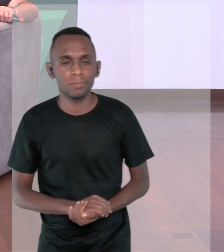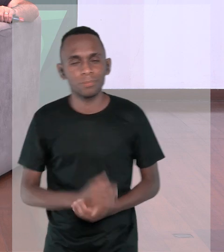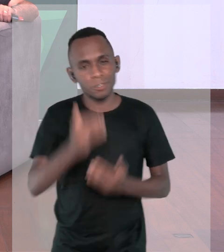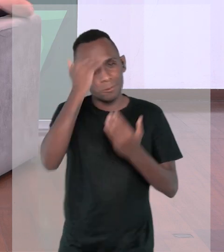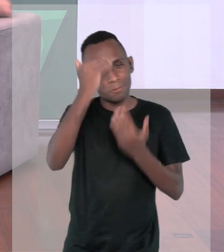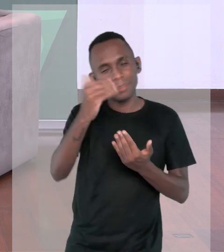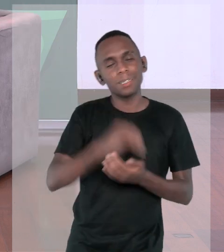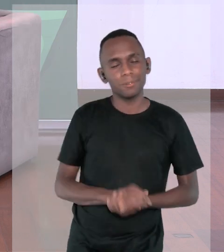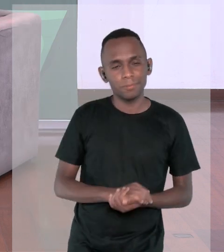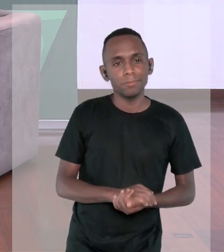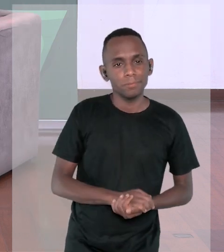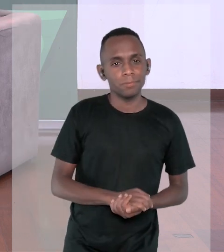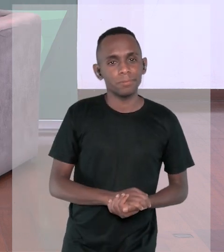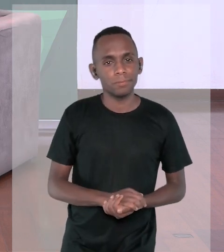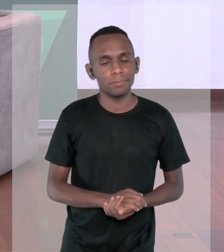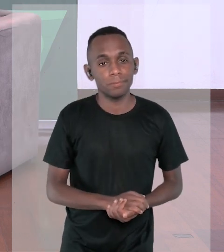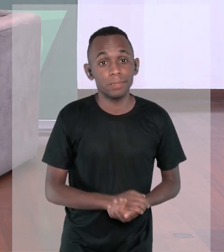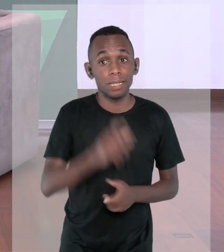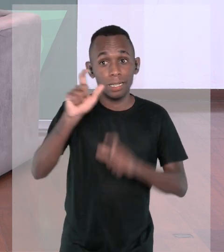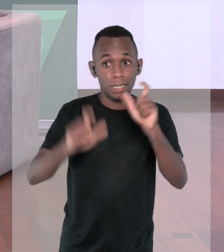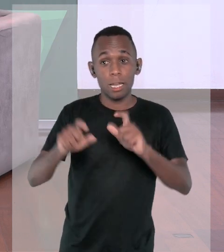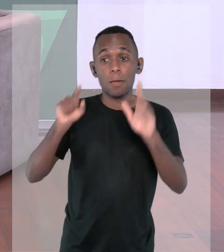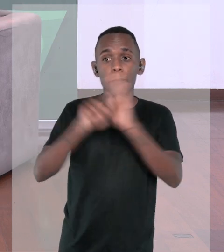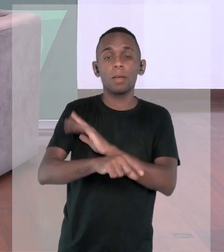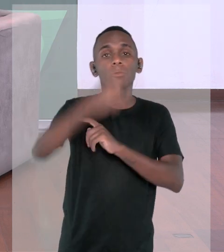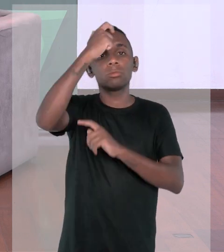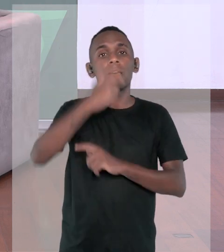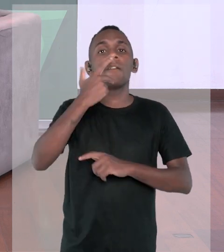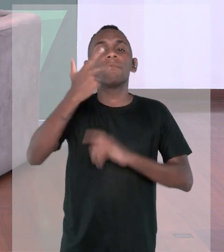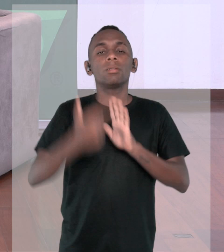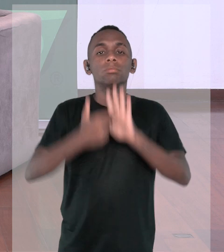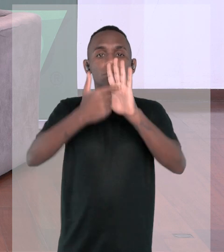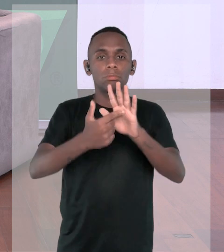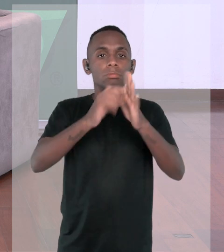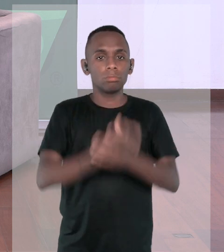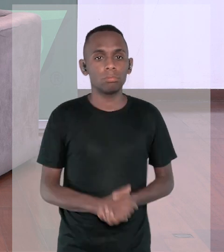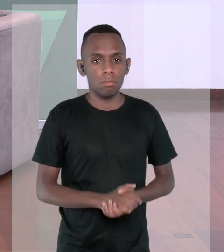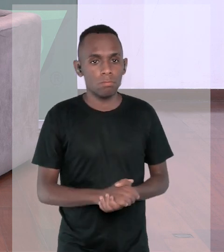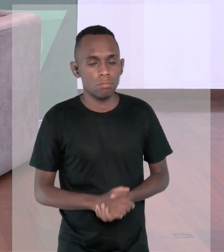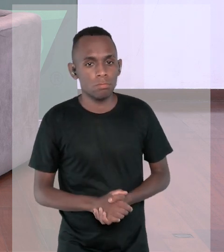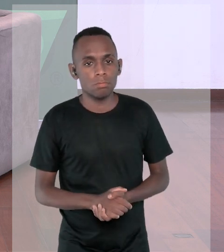Muito obrigado, viu, gente? Eu só peço que quem for fazer pergunta se apresente. Tá? Só para